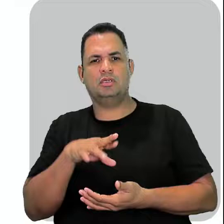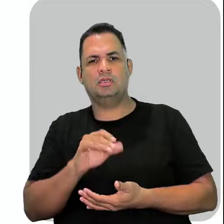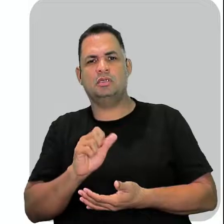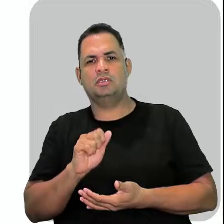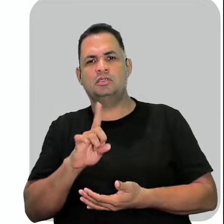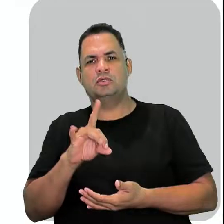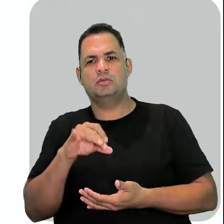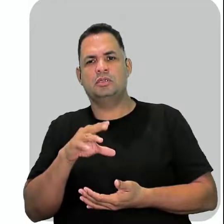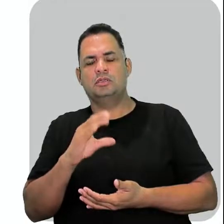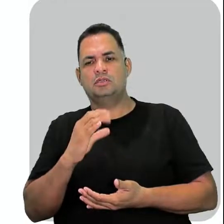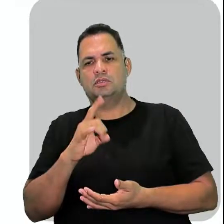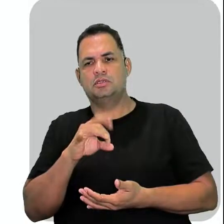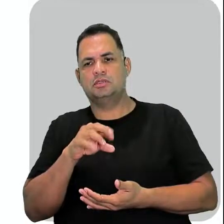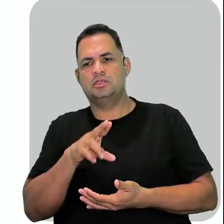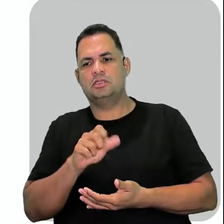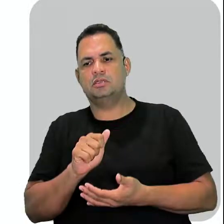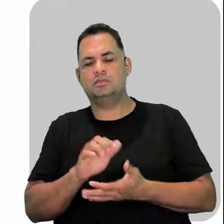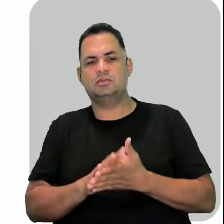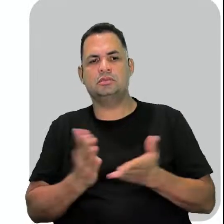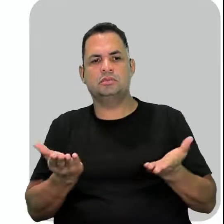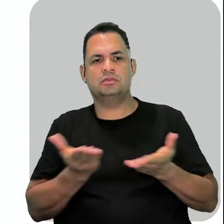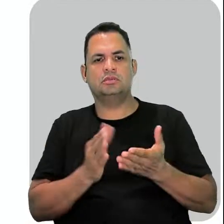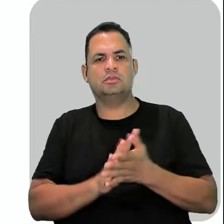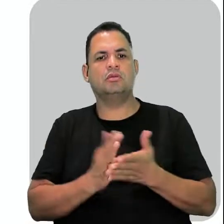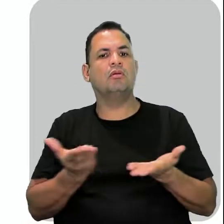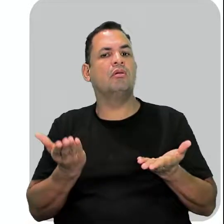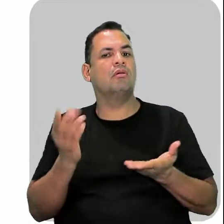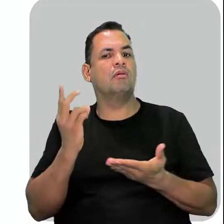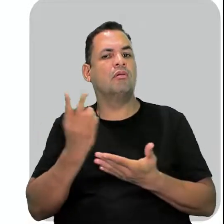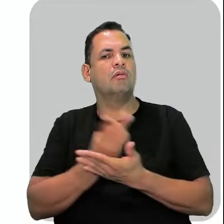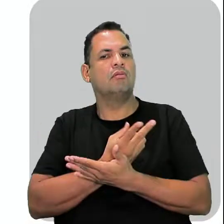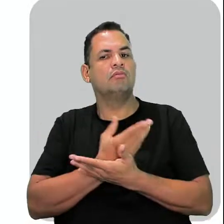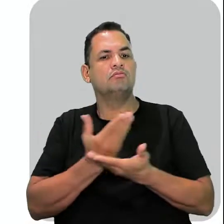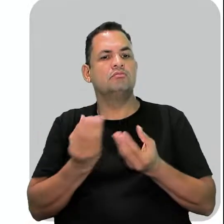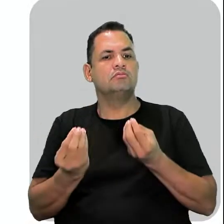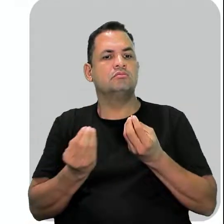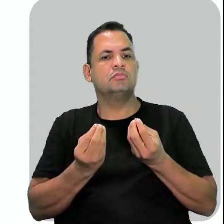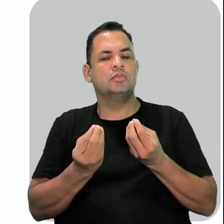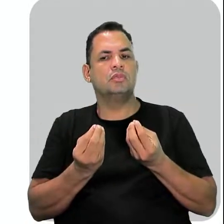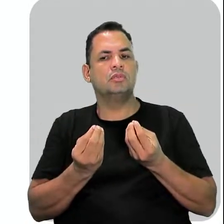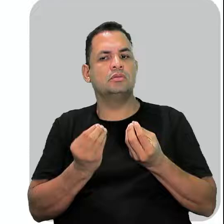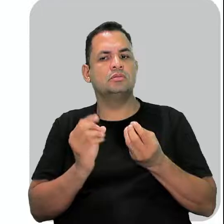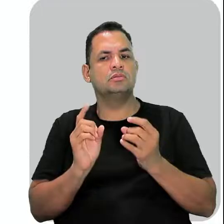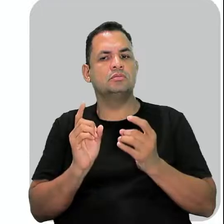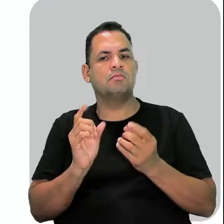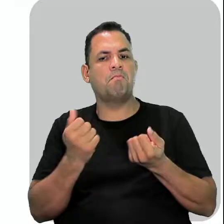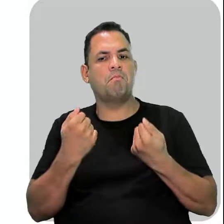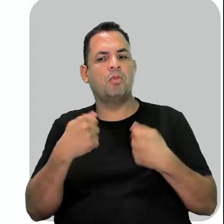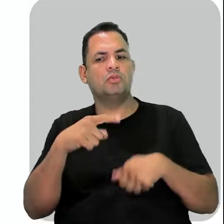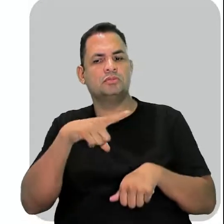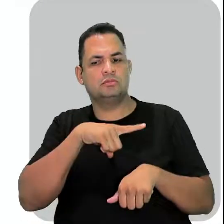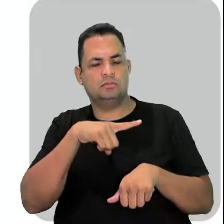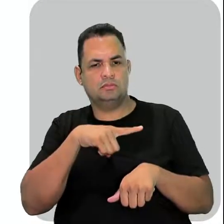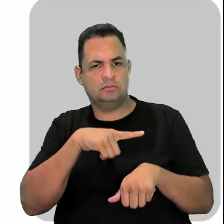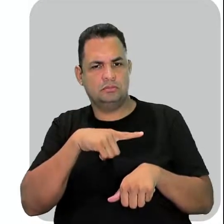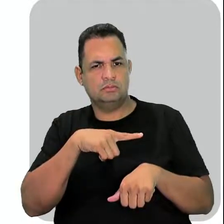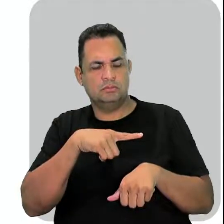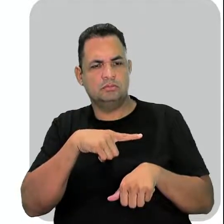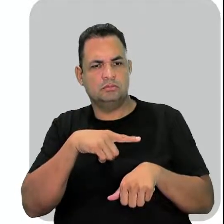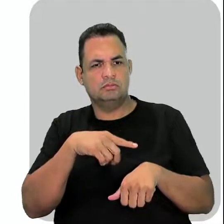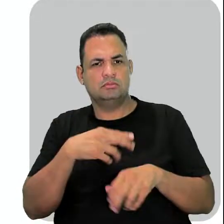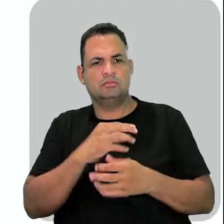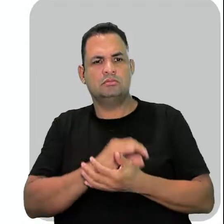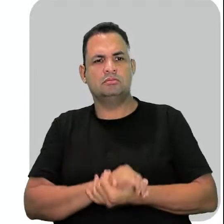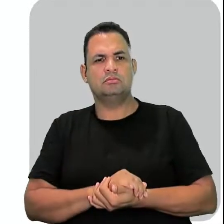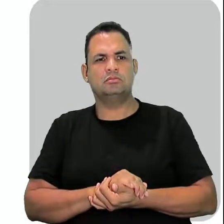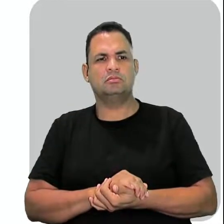geométrica cis-trans, ela ocorre de acordo com as condições para que isso possa estar de fato